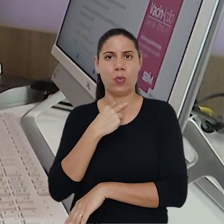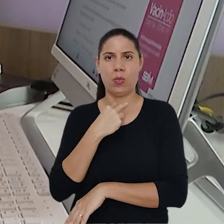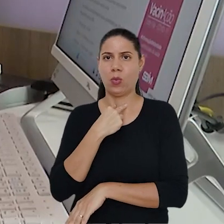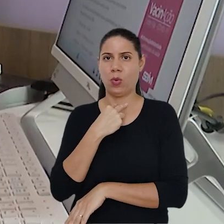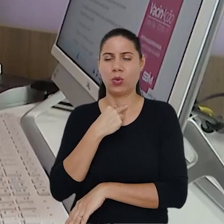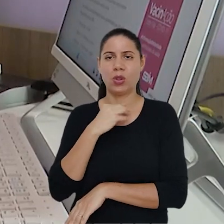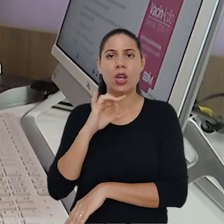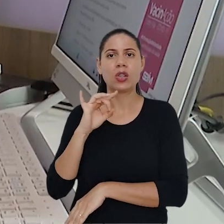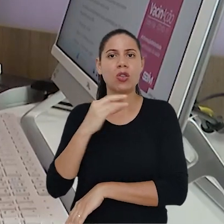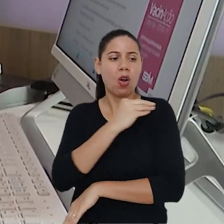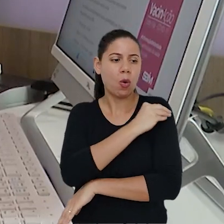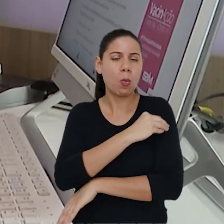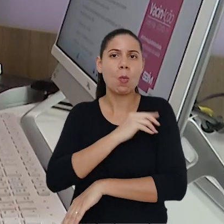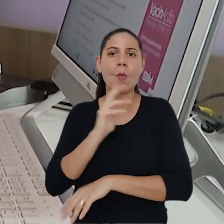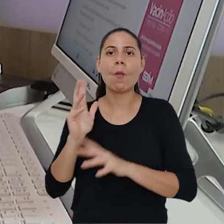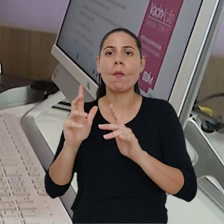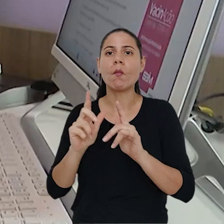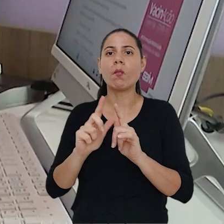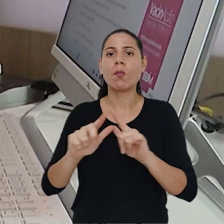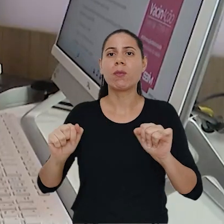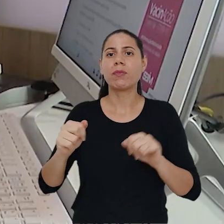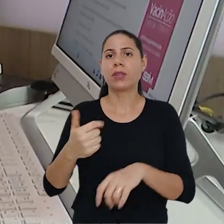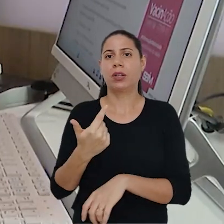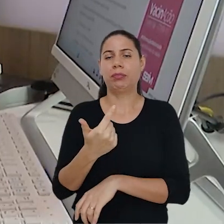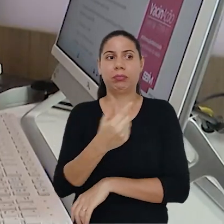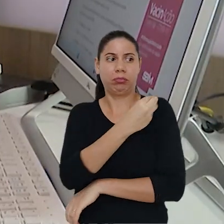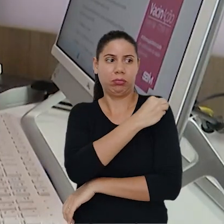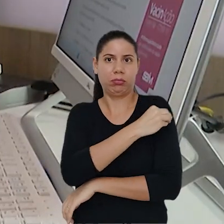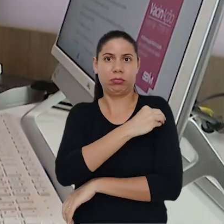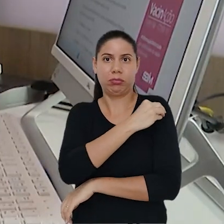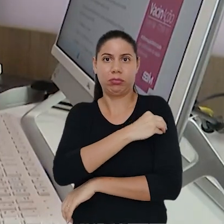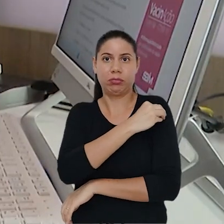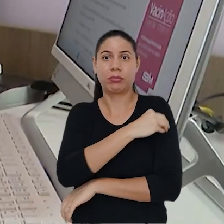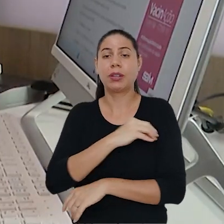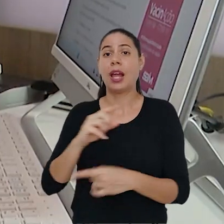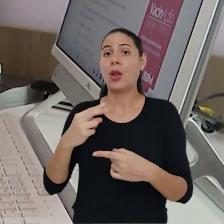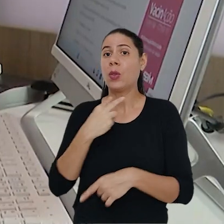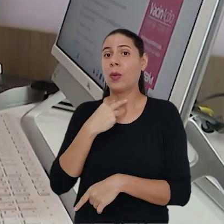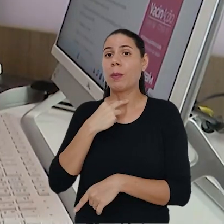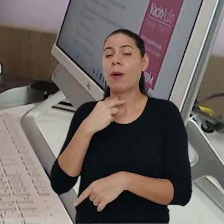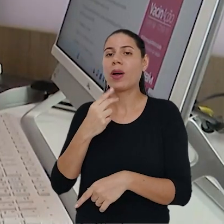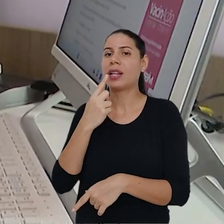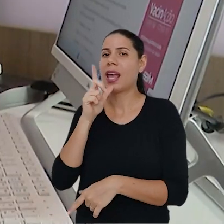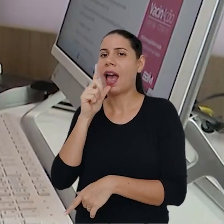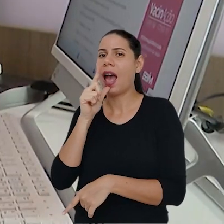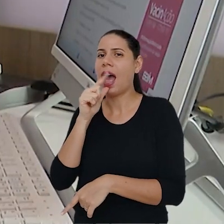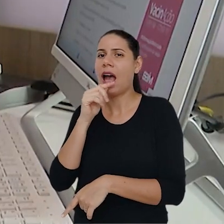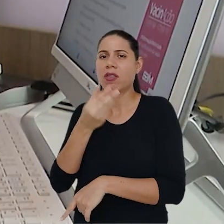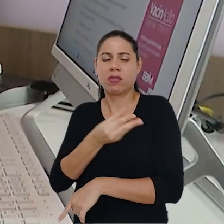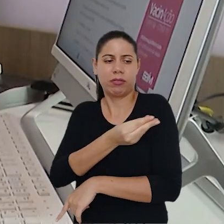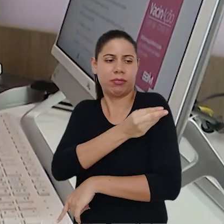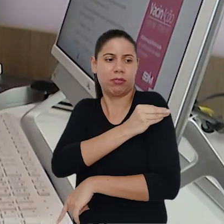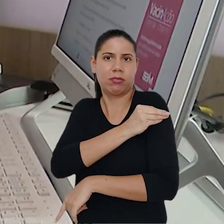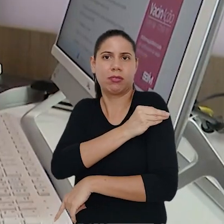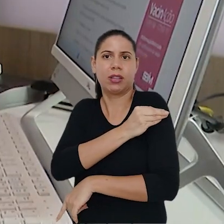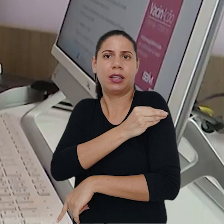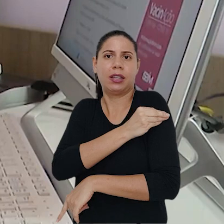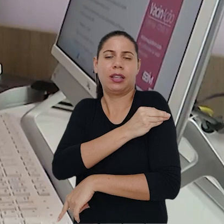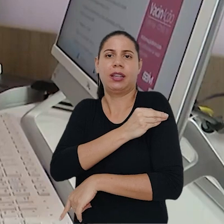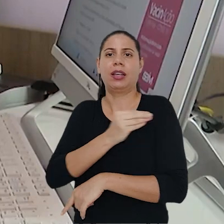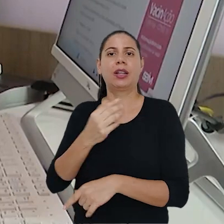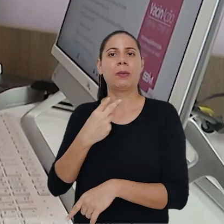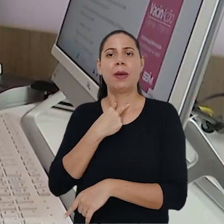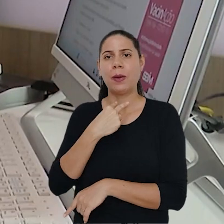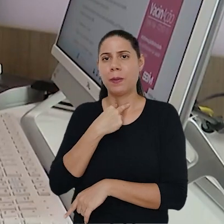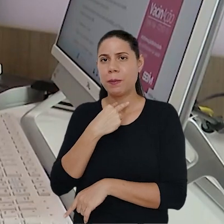algodão seco, que é para retirar a sujeira, e a aplicação. Orientar a não fazer compressa, não fazer aperto no local que toma a vacina, é uma